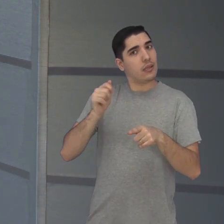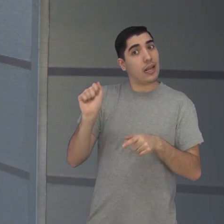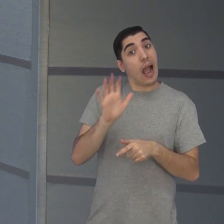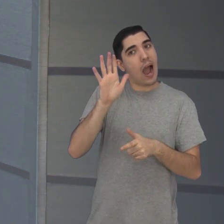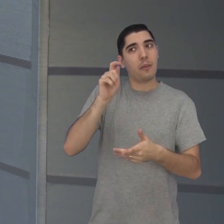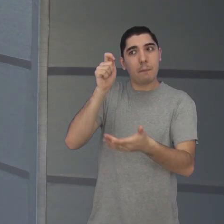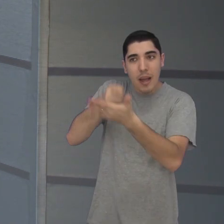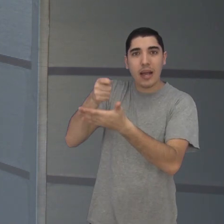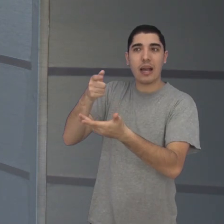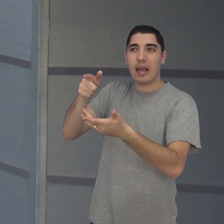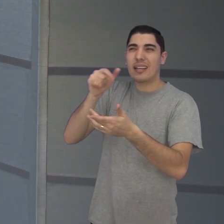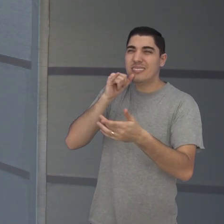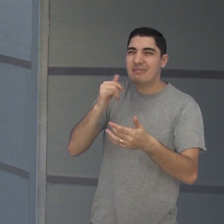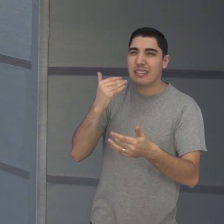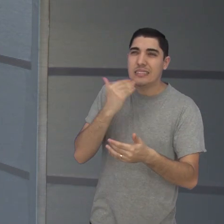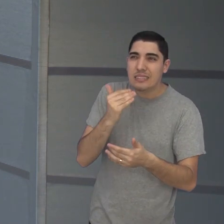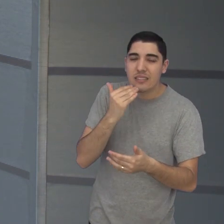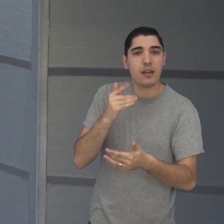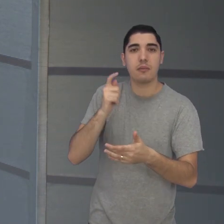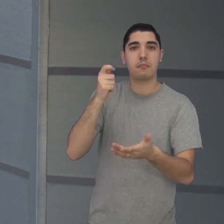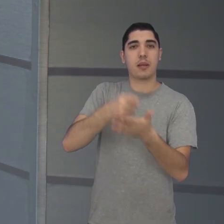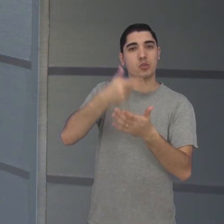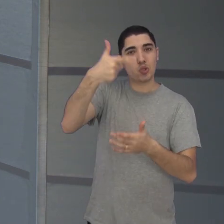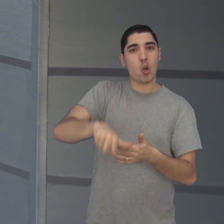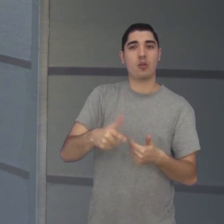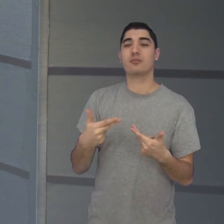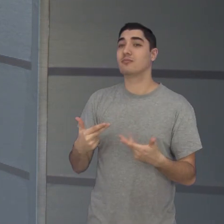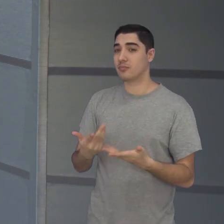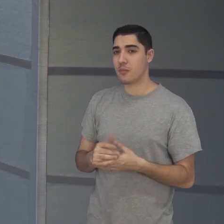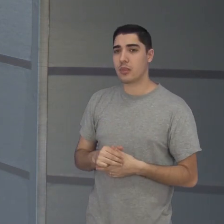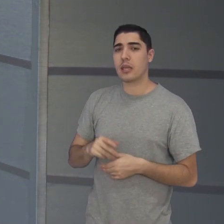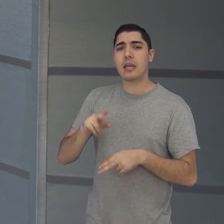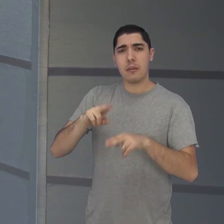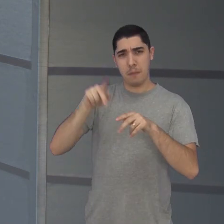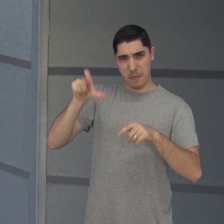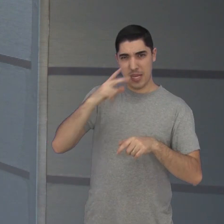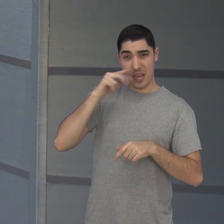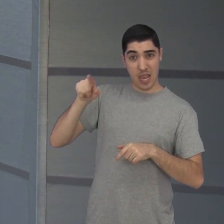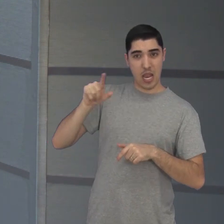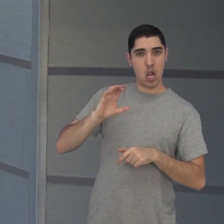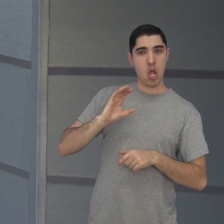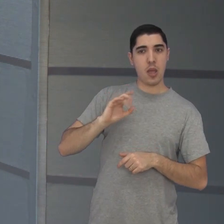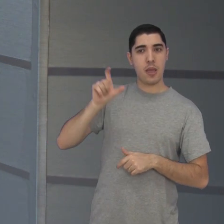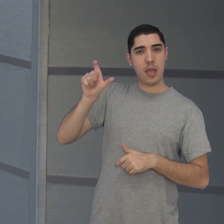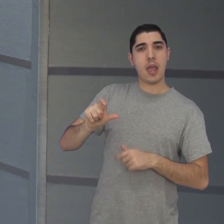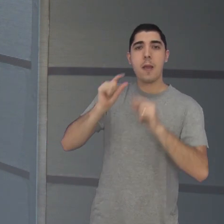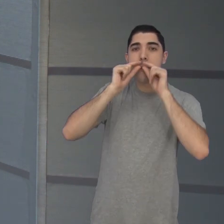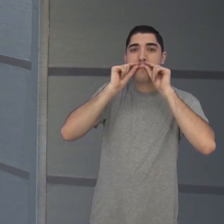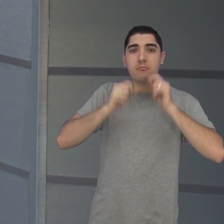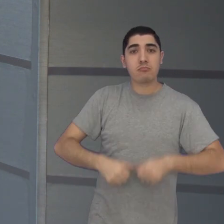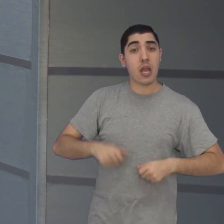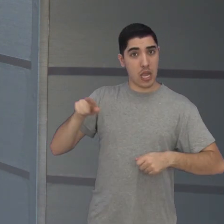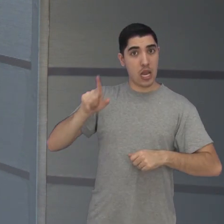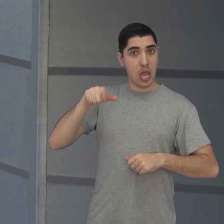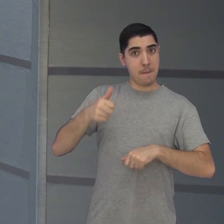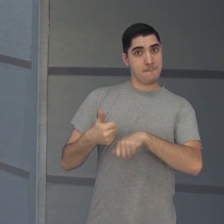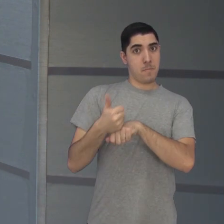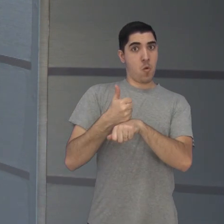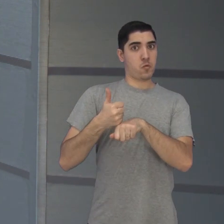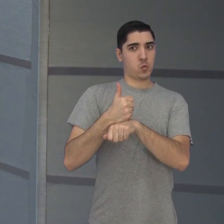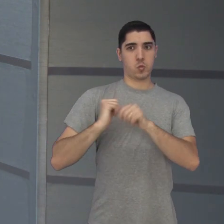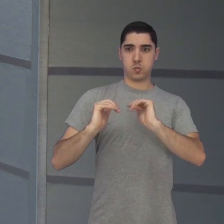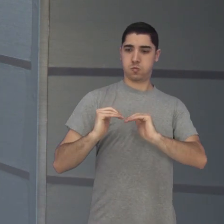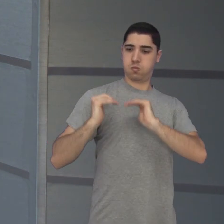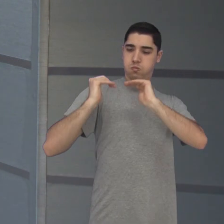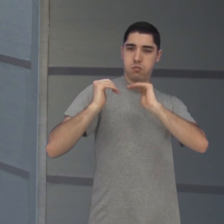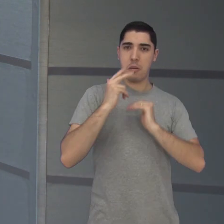né? Custo. E as produções do Mazzaropi... Você acha que a régua naquela época era mais elevada, então, mano? O maluco era mais profissional? Eu